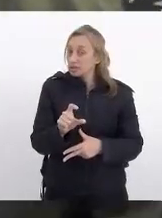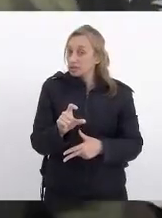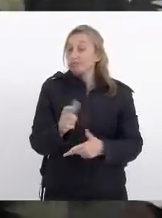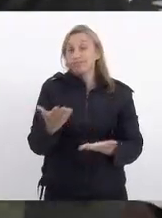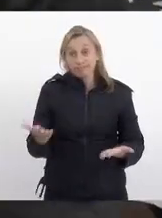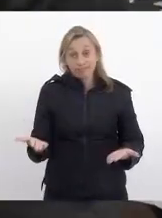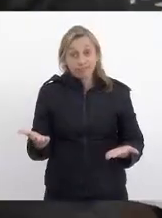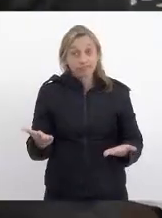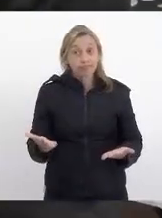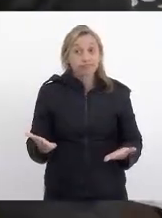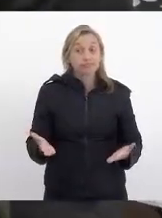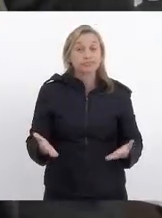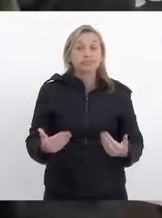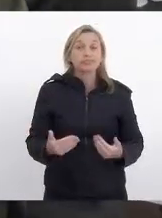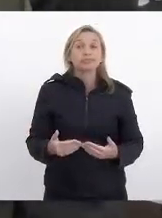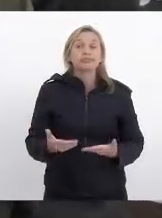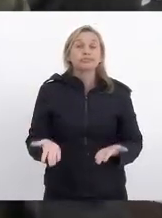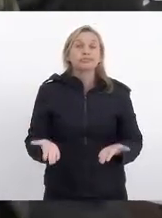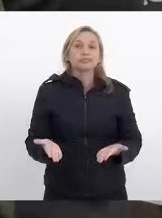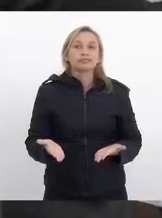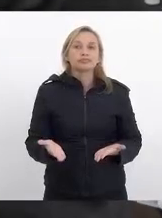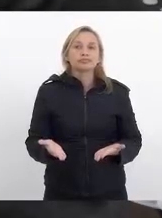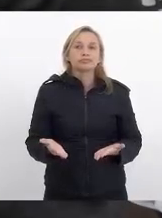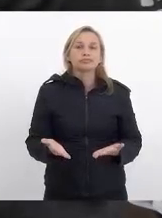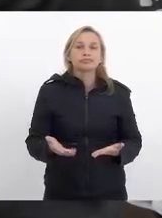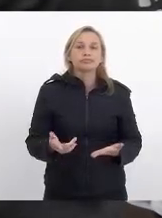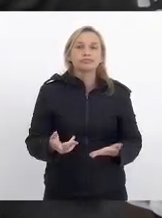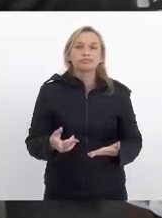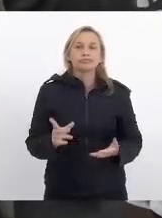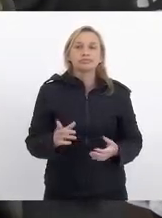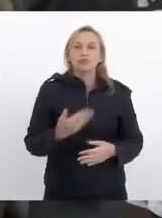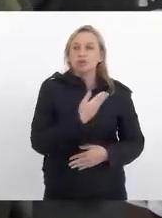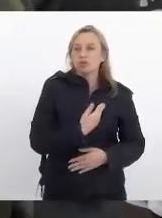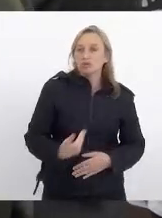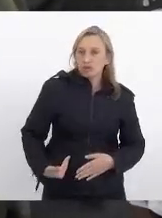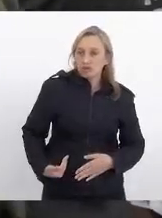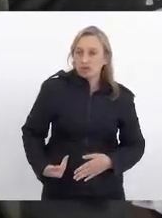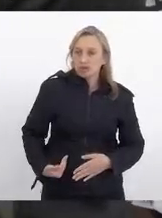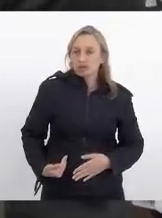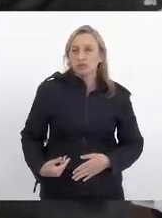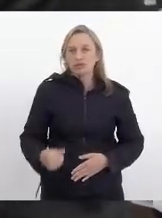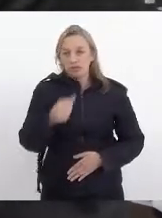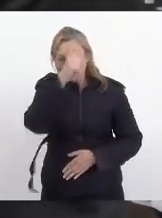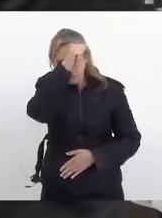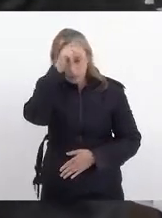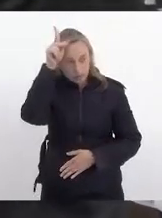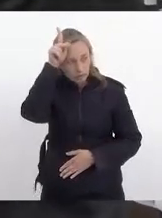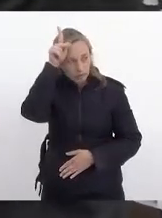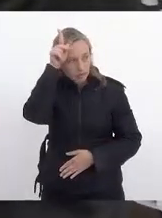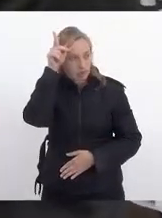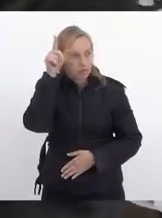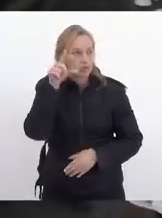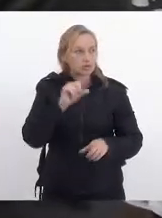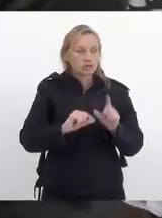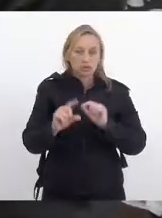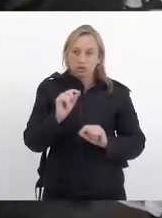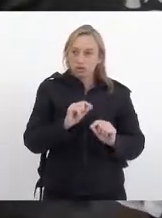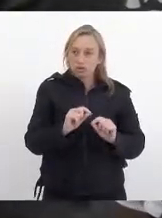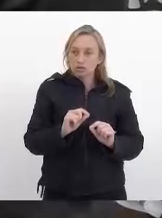né da partindo de uma interlocução entre o governador eo Prefeito com esta decisão